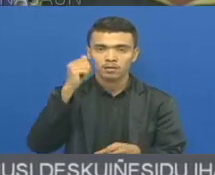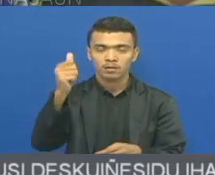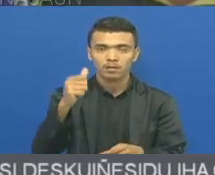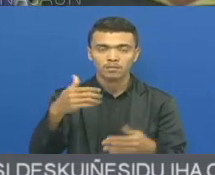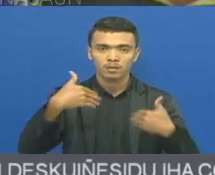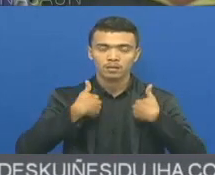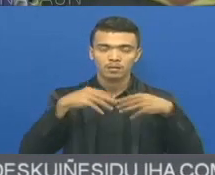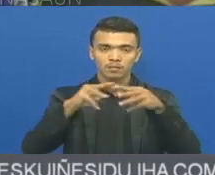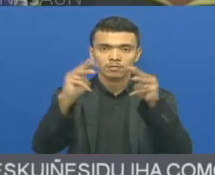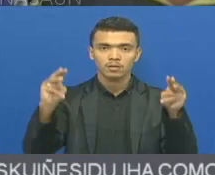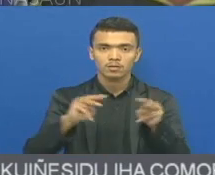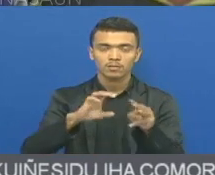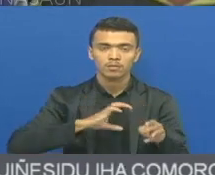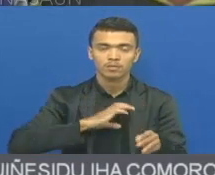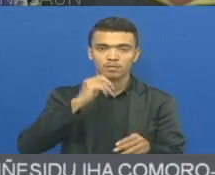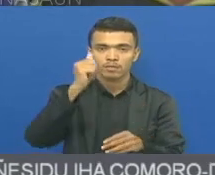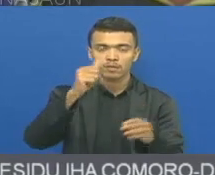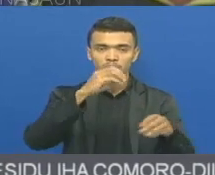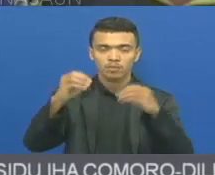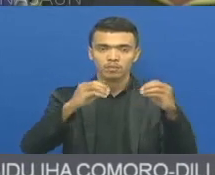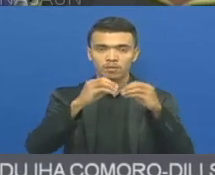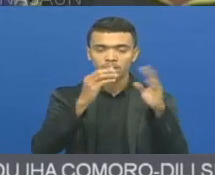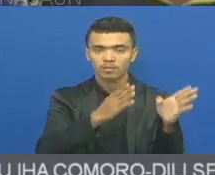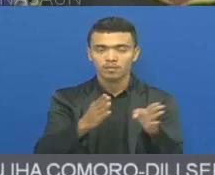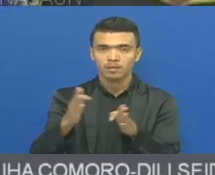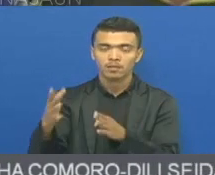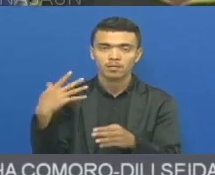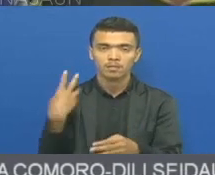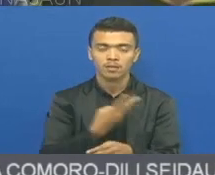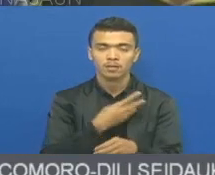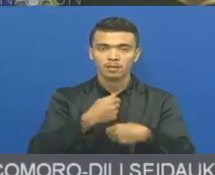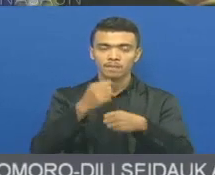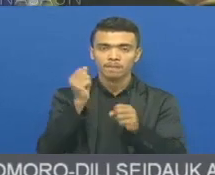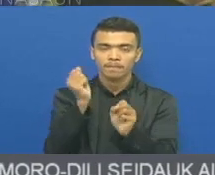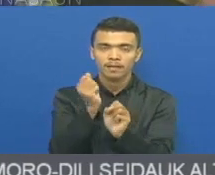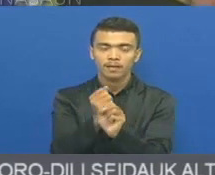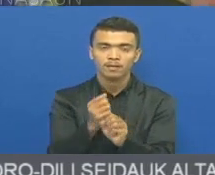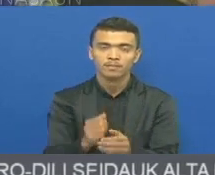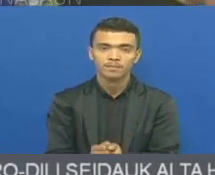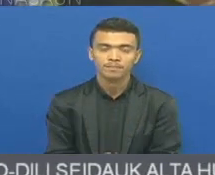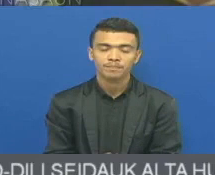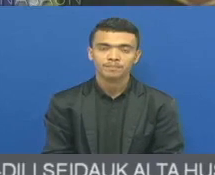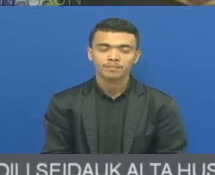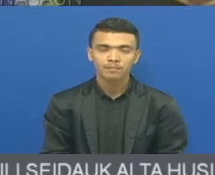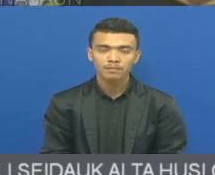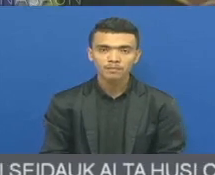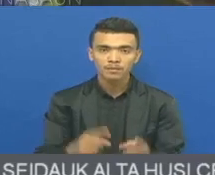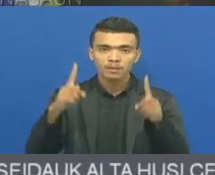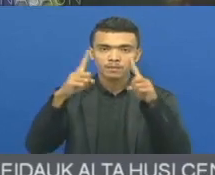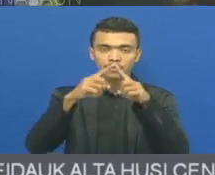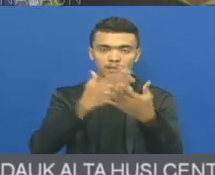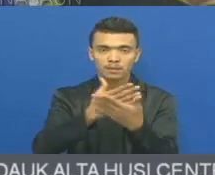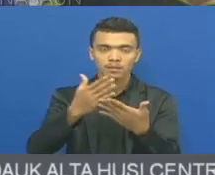a município de Cova Lima. Quando vai preparação hira que nebe maka ita tu alao pa cotemento ba material